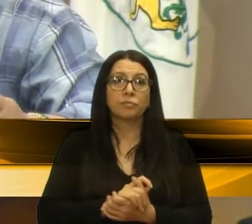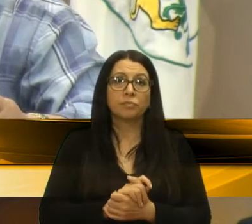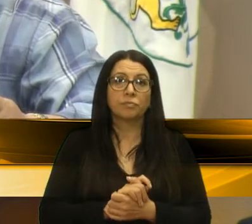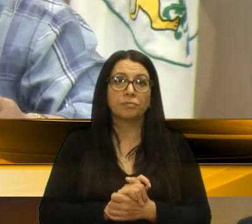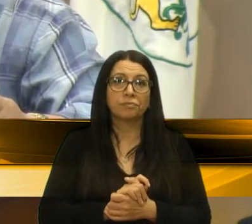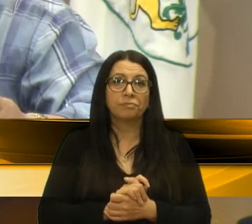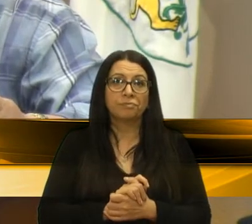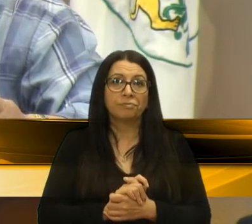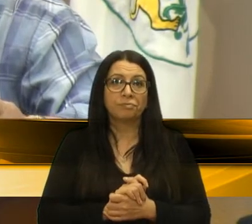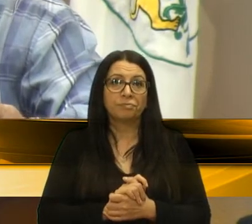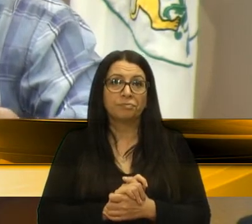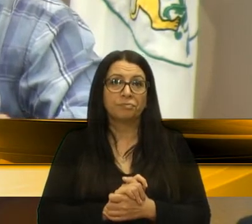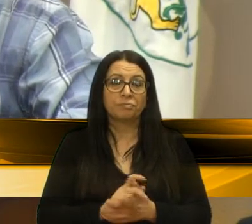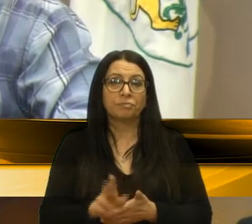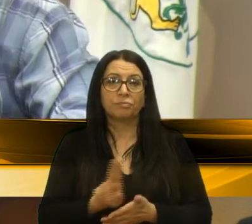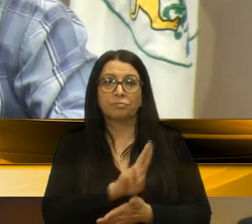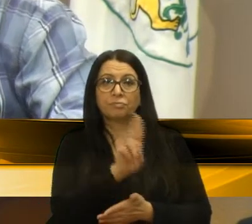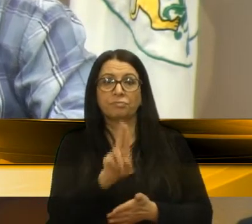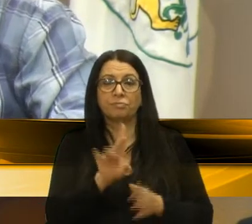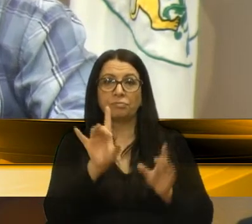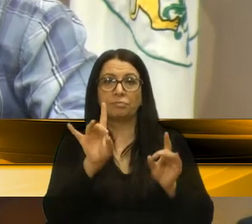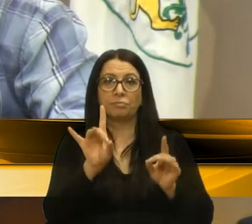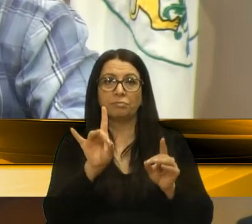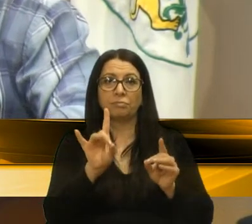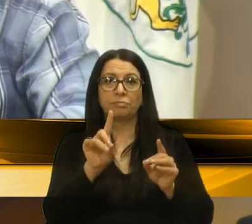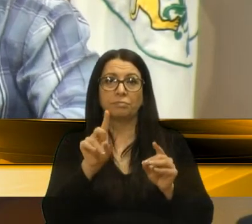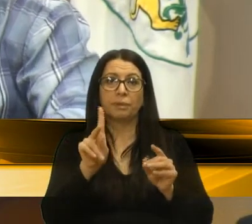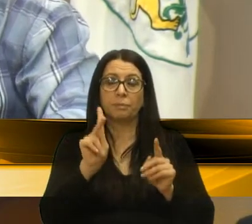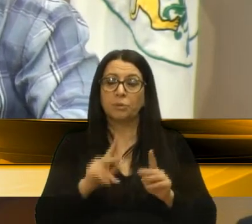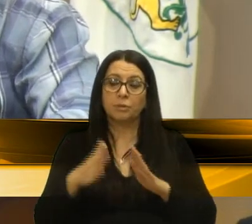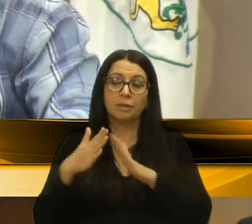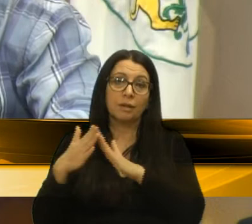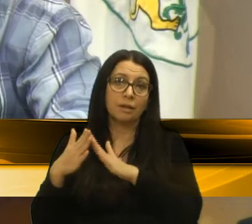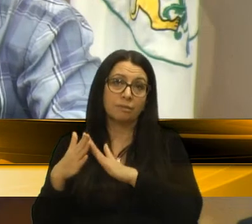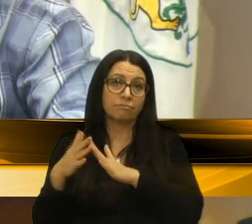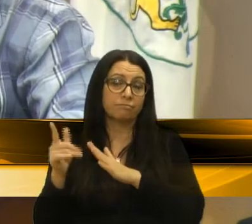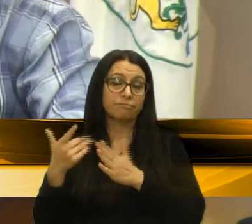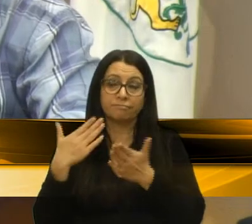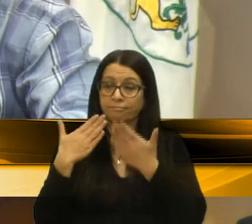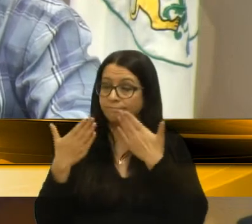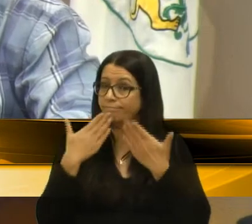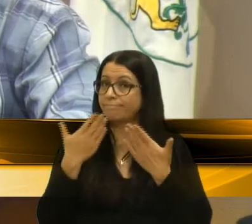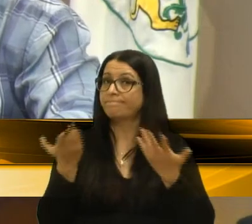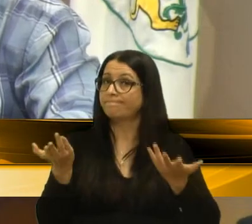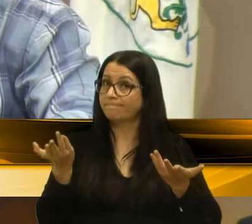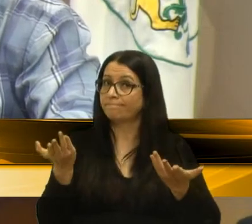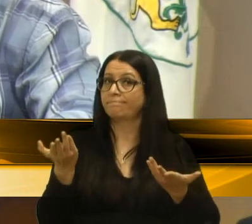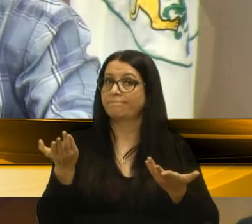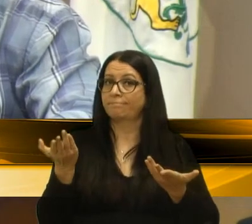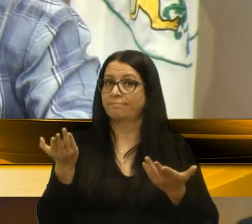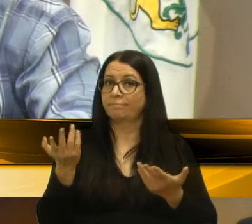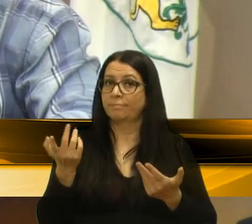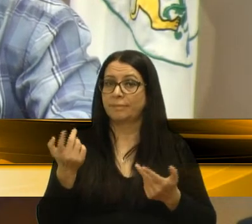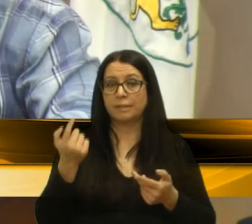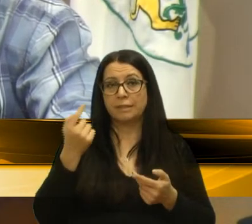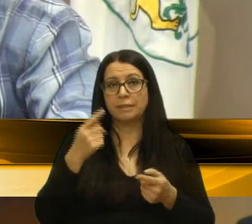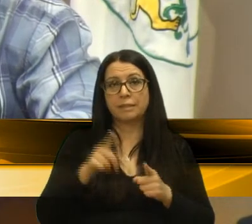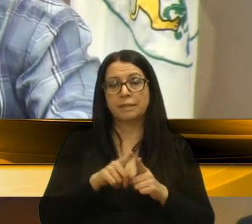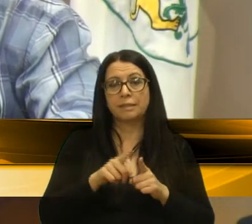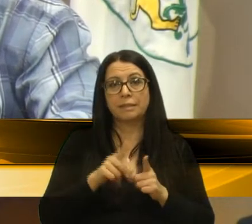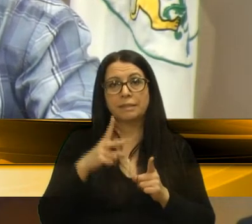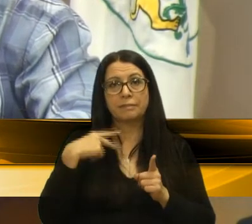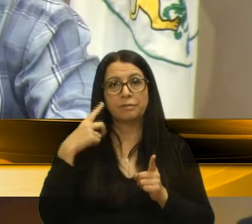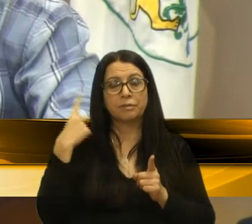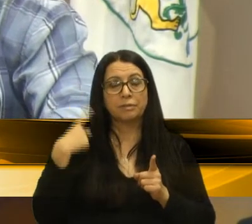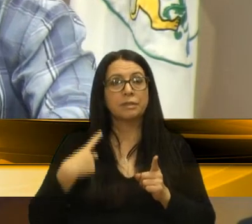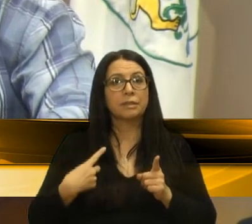uso especial para fins de moradia é essa sem dúvida nenhuma é a de iniciativa da vereadora denise